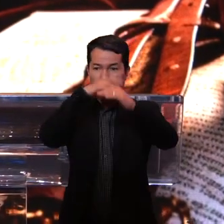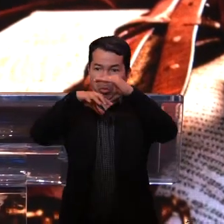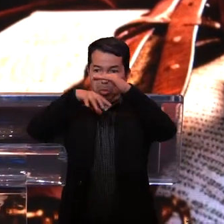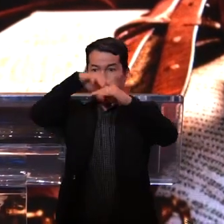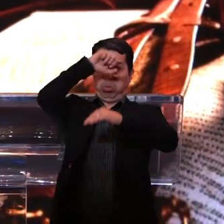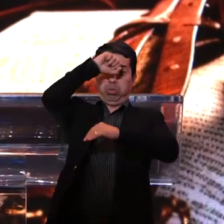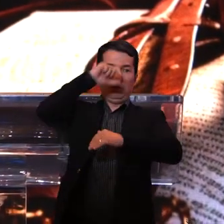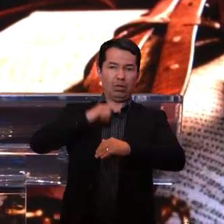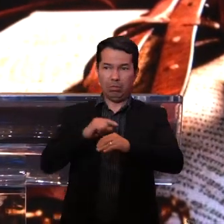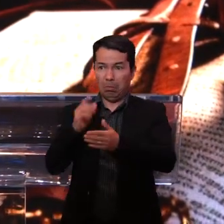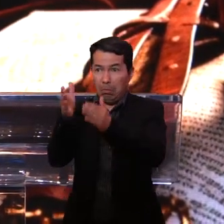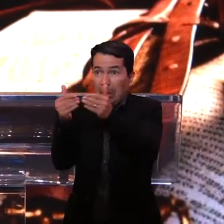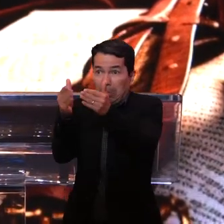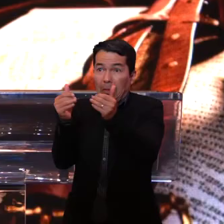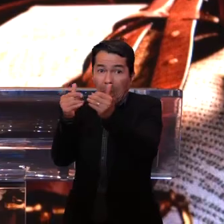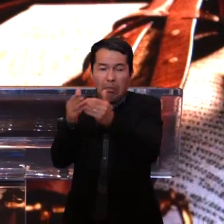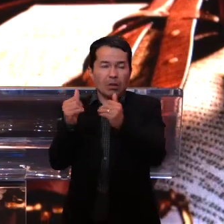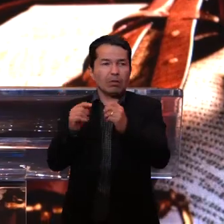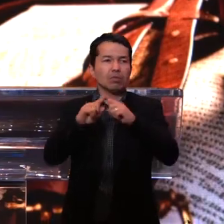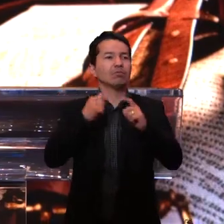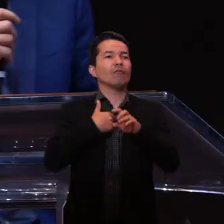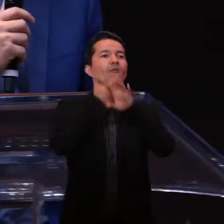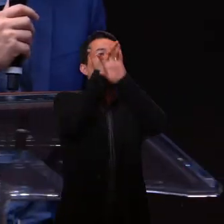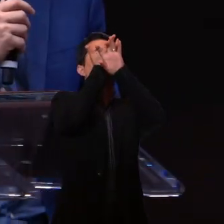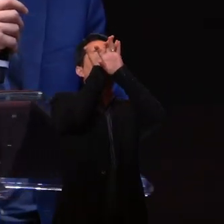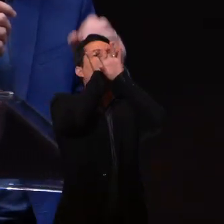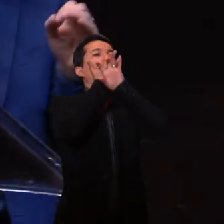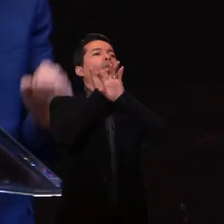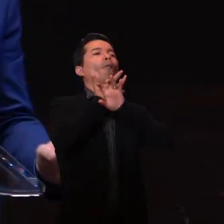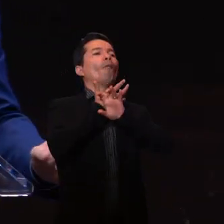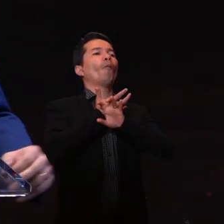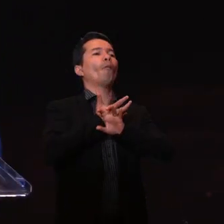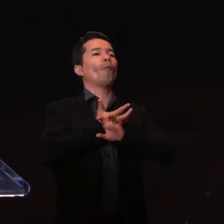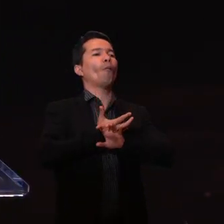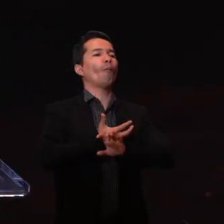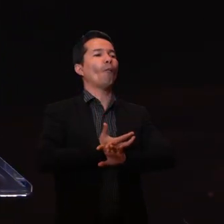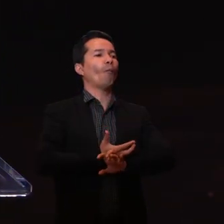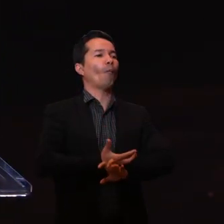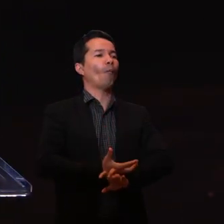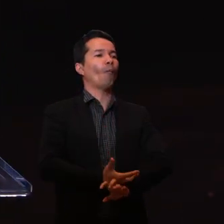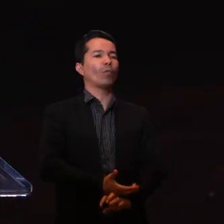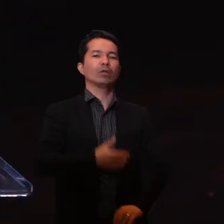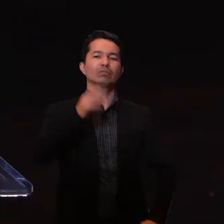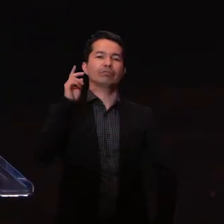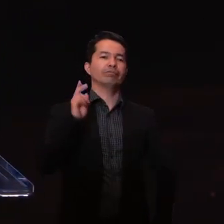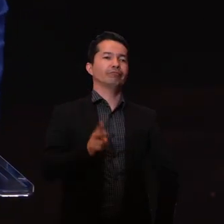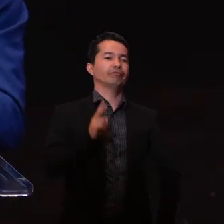formas, satisfazer um vazio de propósito que não conseguem calar.